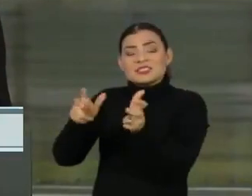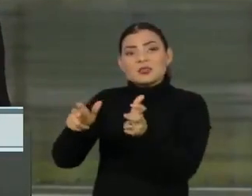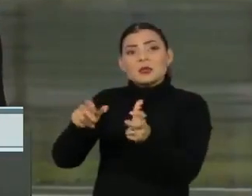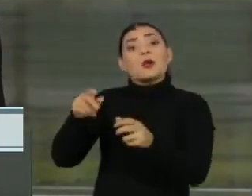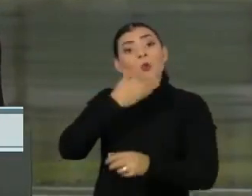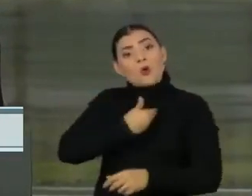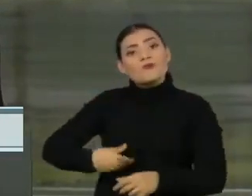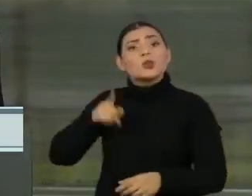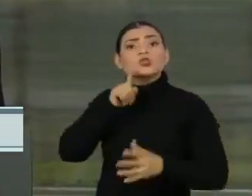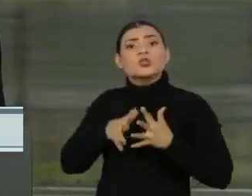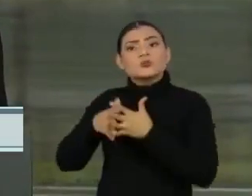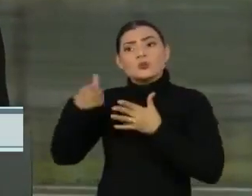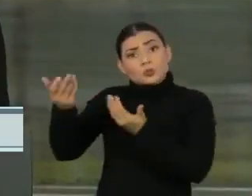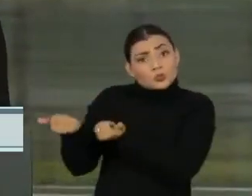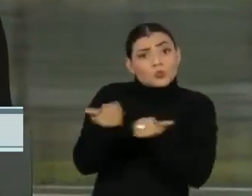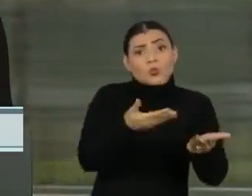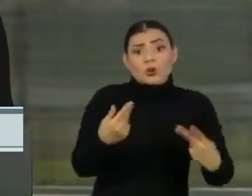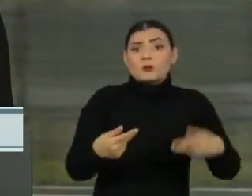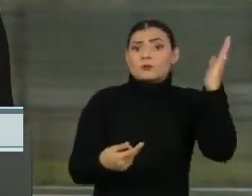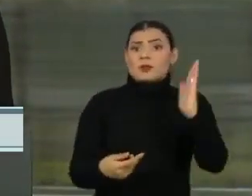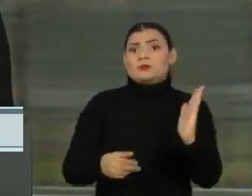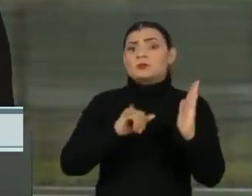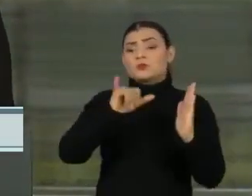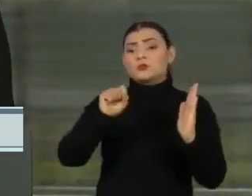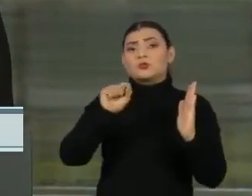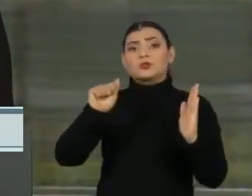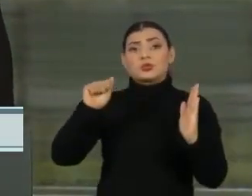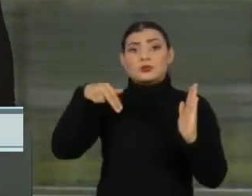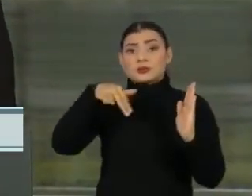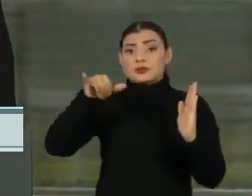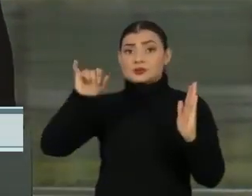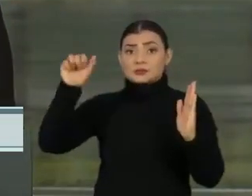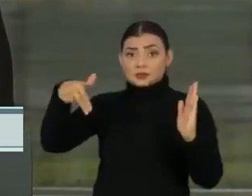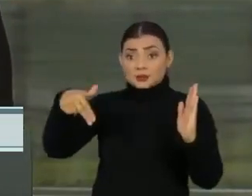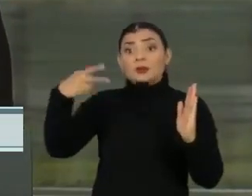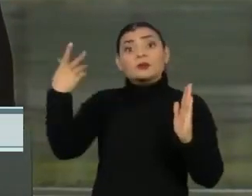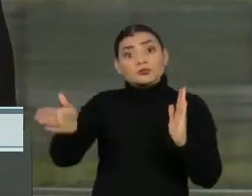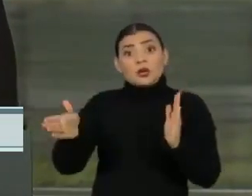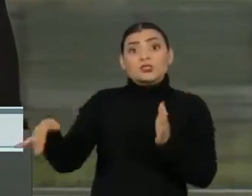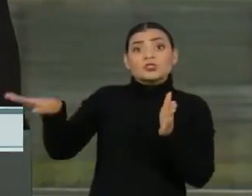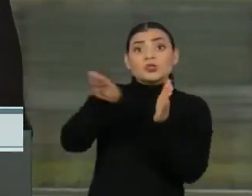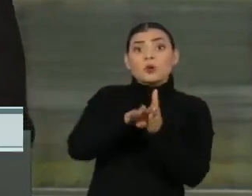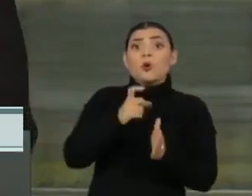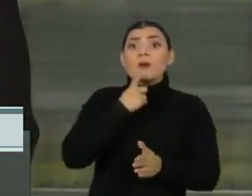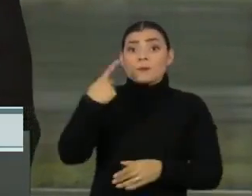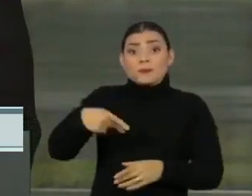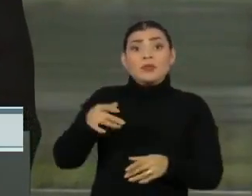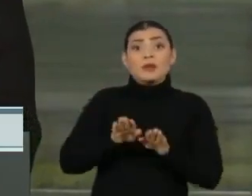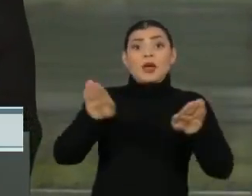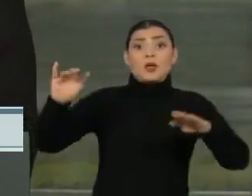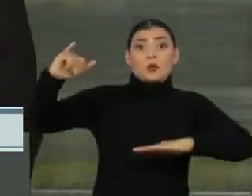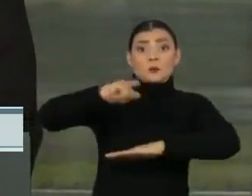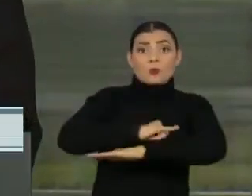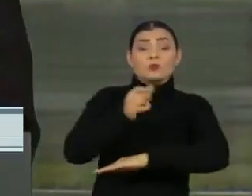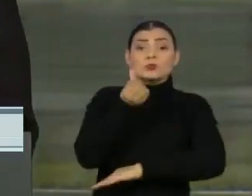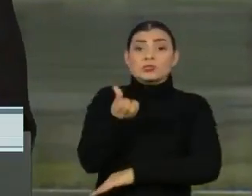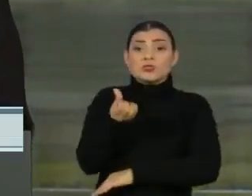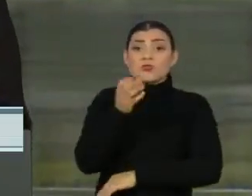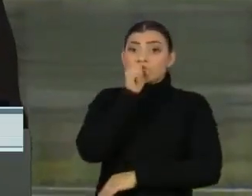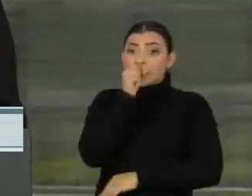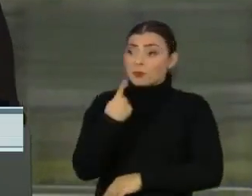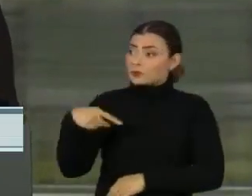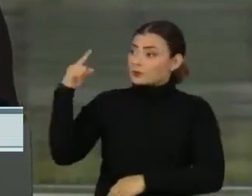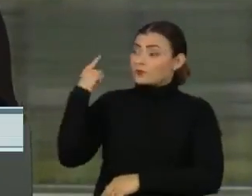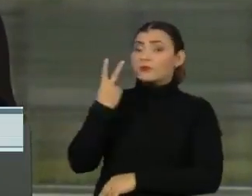pelo governo norte-americano para o Brasil. Chegaram ao Aeroporto Internacional de Viracopos na sexta-feira e no sábado,